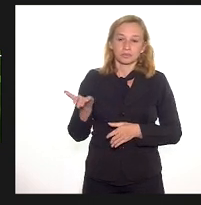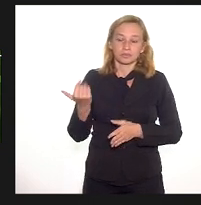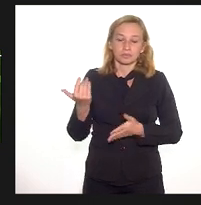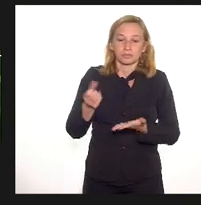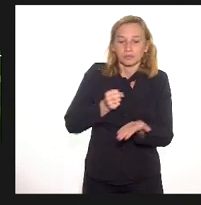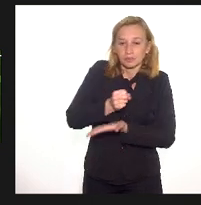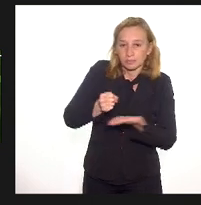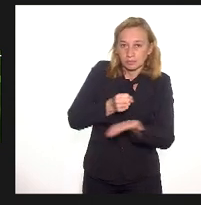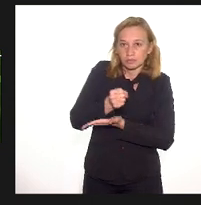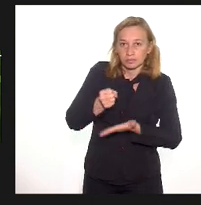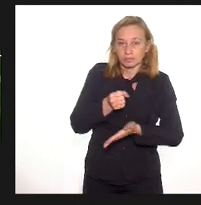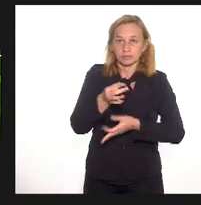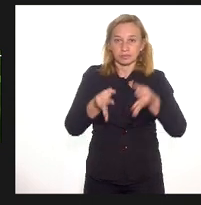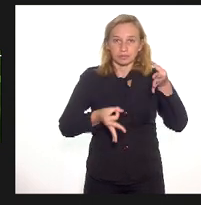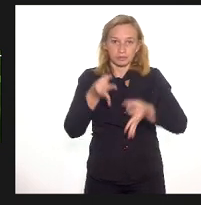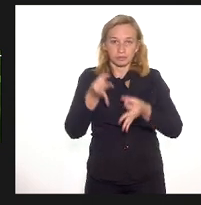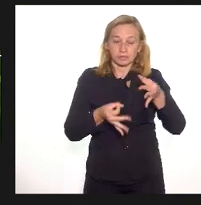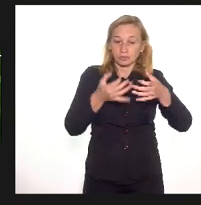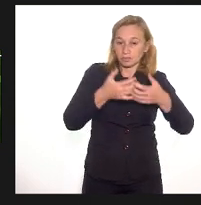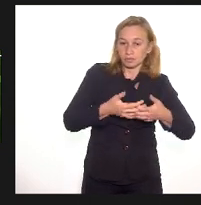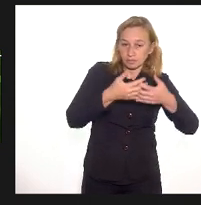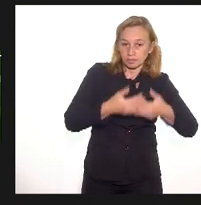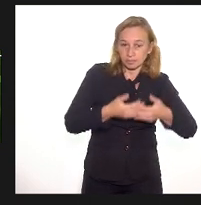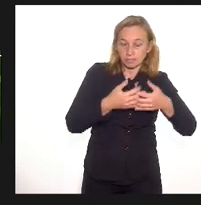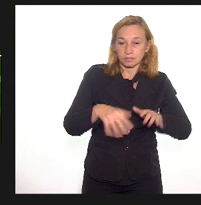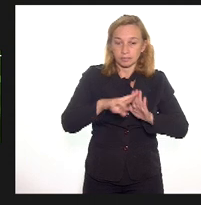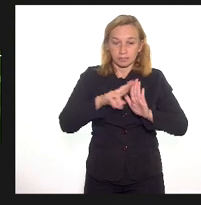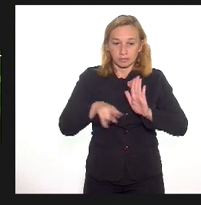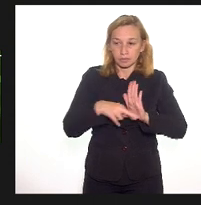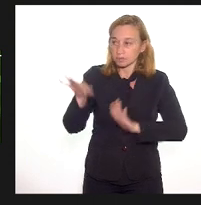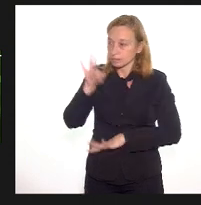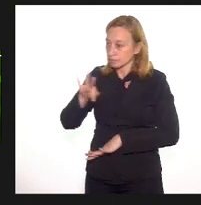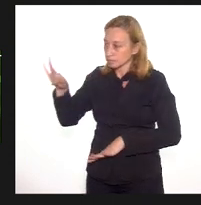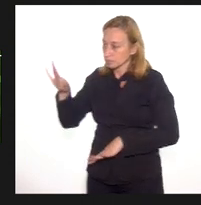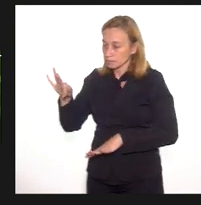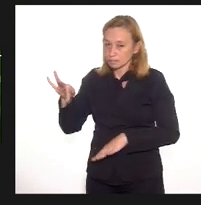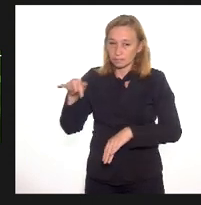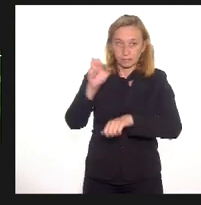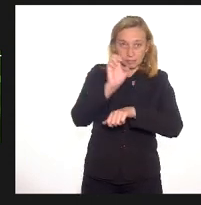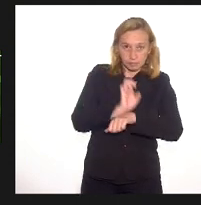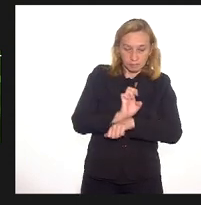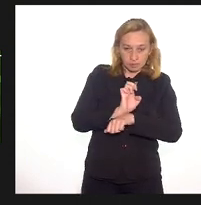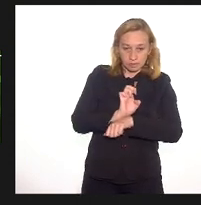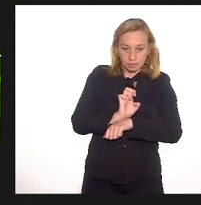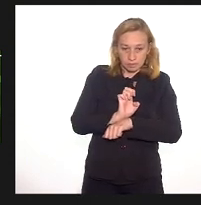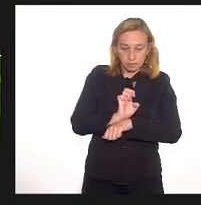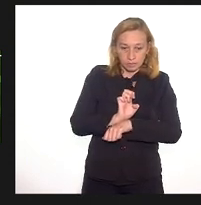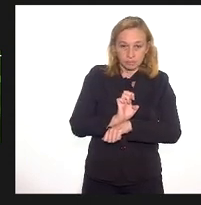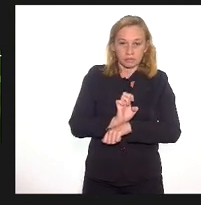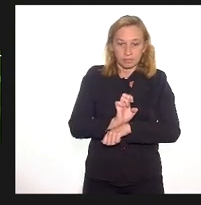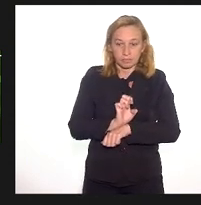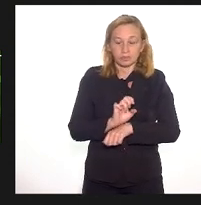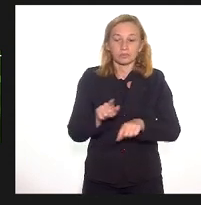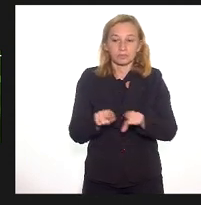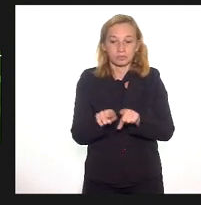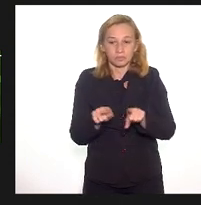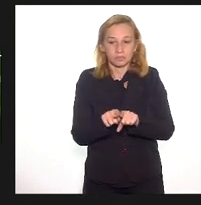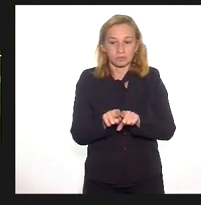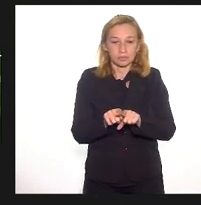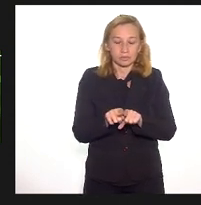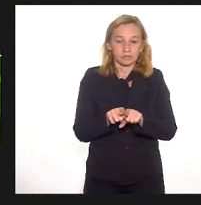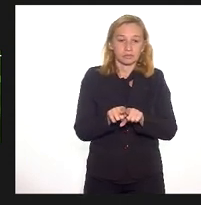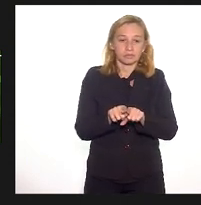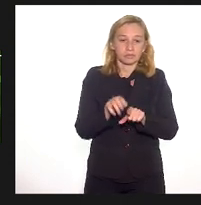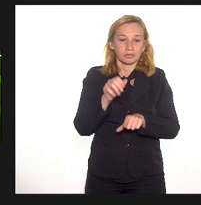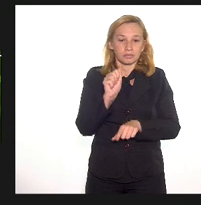entendimento jurídico desse aparente conflito entre a regra federal e as regras estaduais, incluindo manifestações aí da Advocacia Geral da União e da